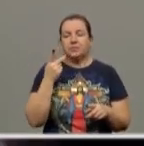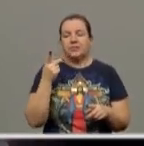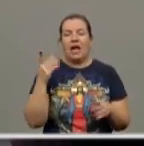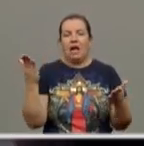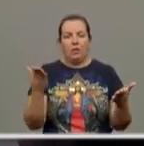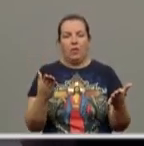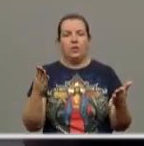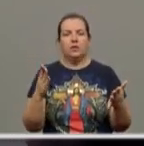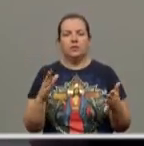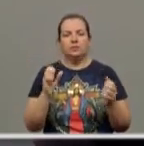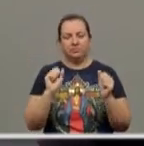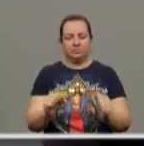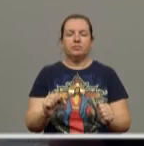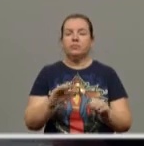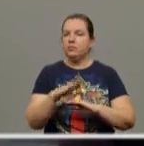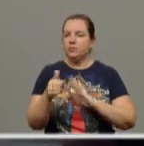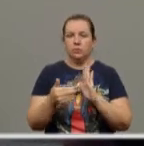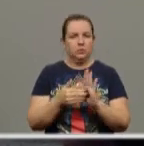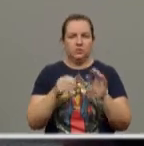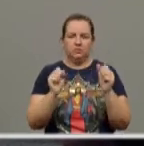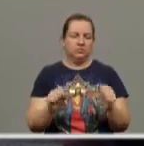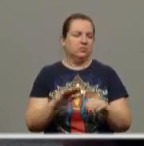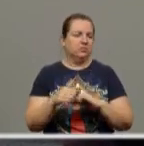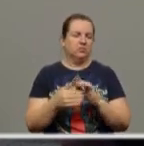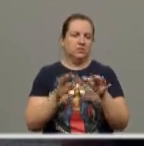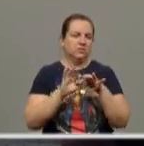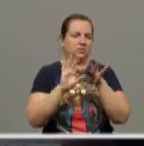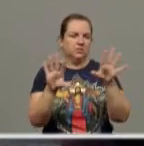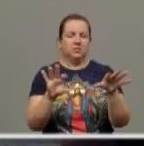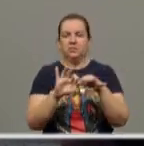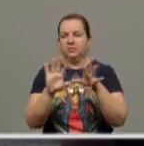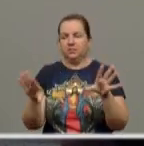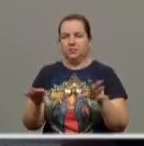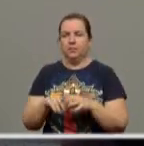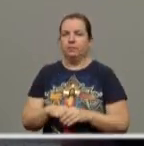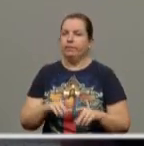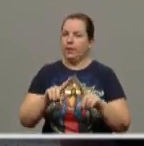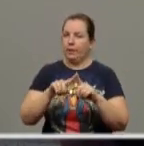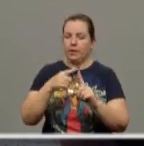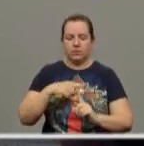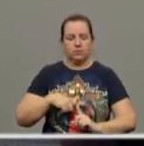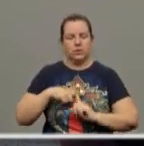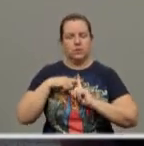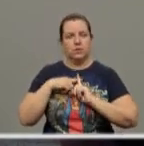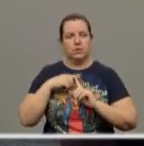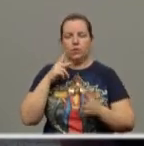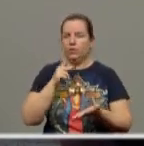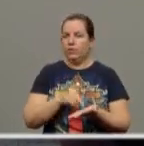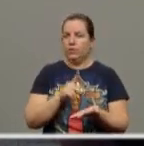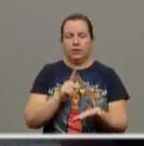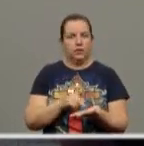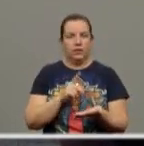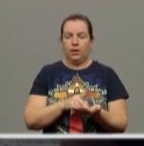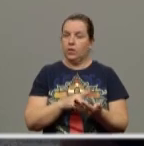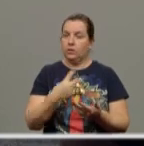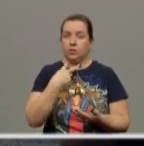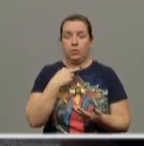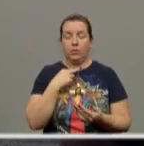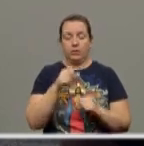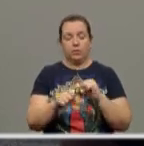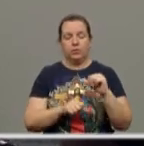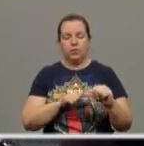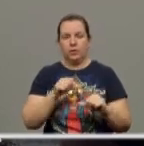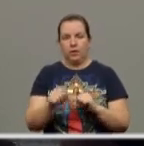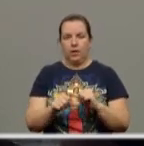nunca mudou. Nunca mudou. Pelo menos os cristãos verdadeiros, os cristãos que vivem o